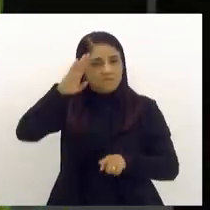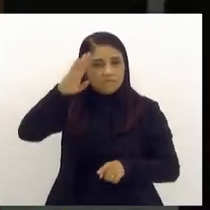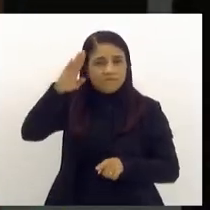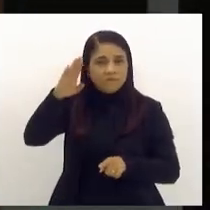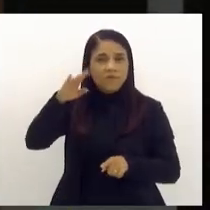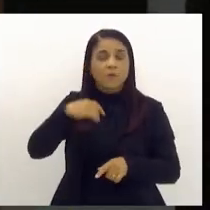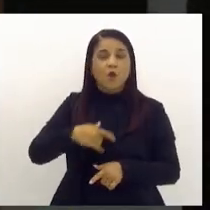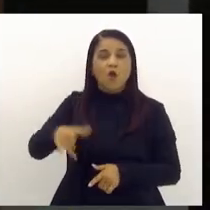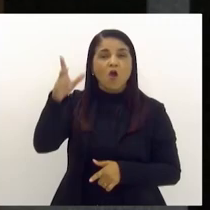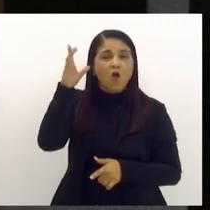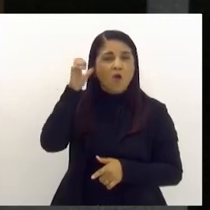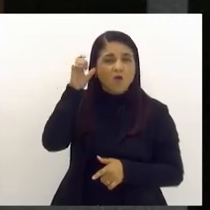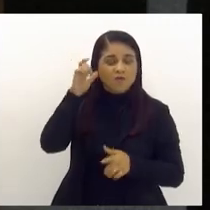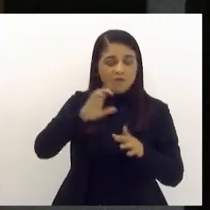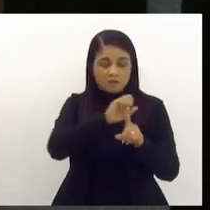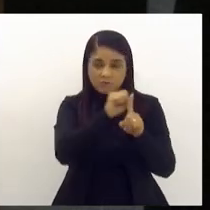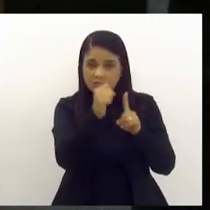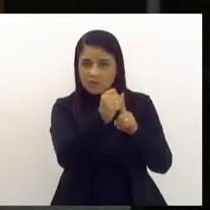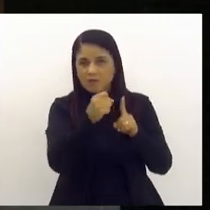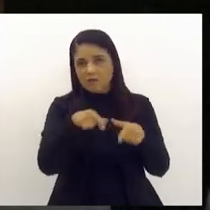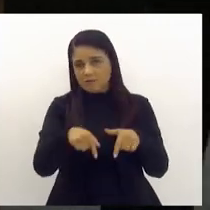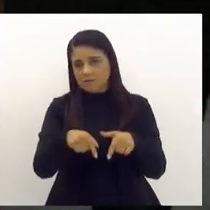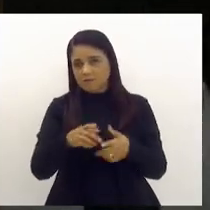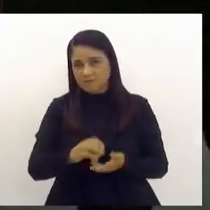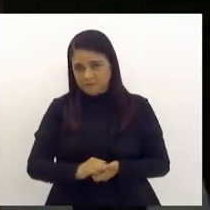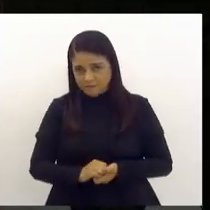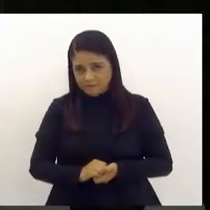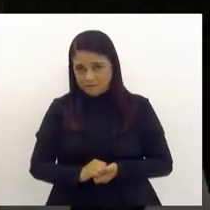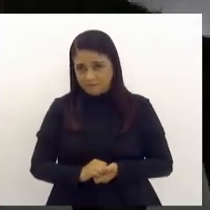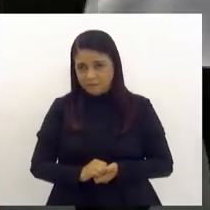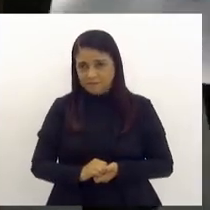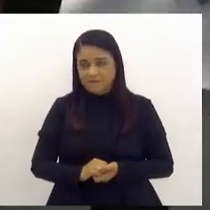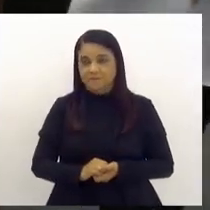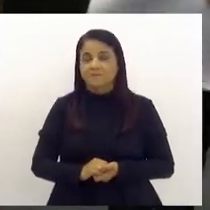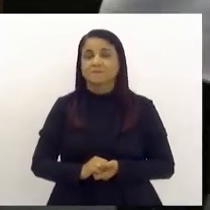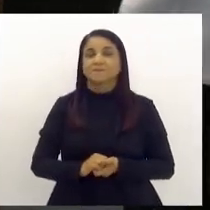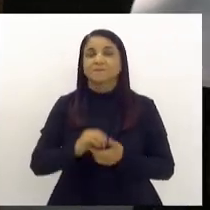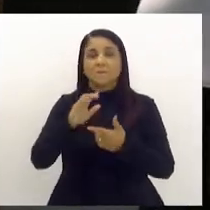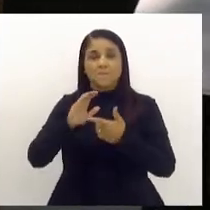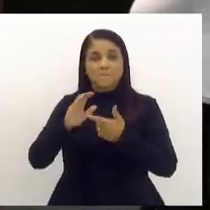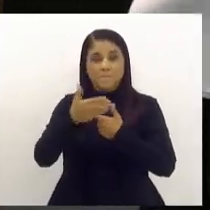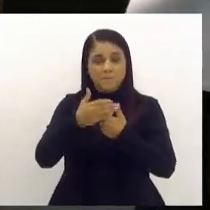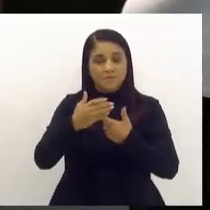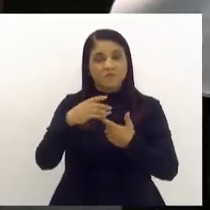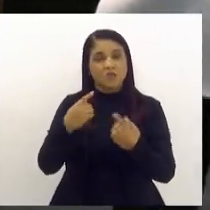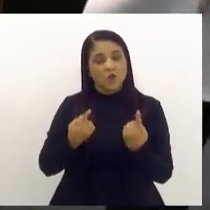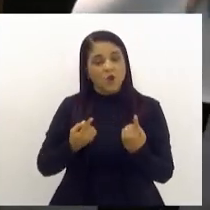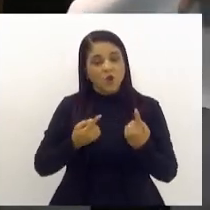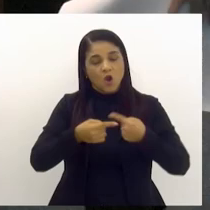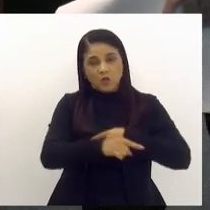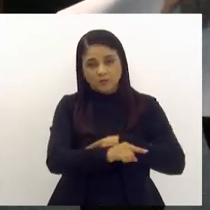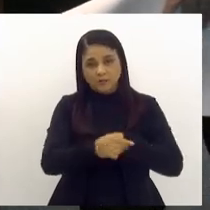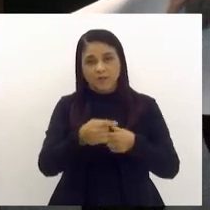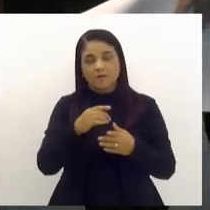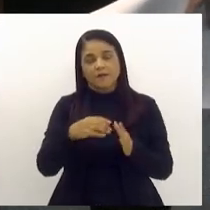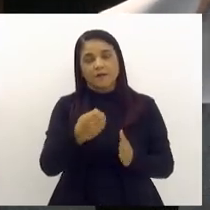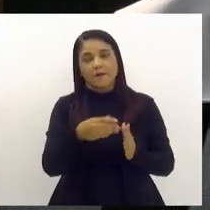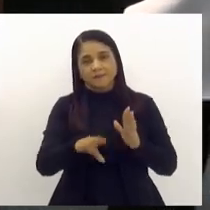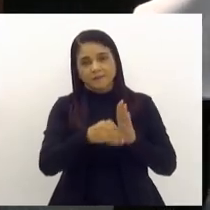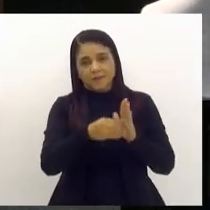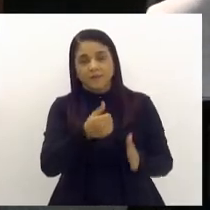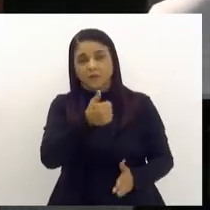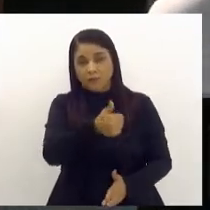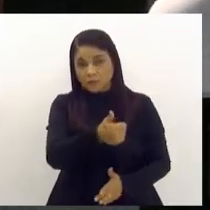ouvirem a sociedade civil mobilizada. Nestes termos, parecer contrário às emendas 2, 3,